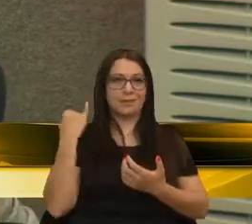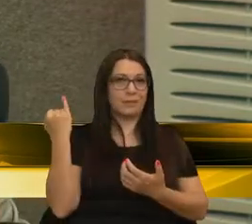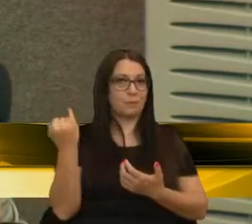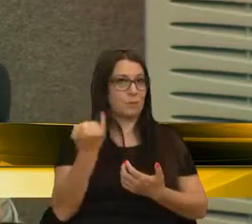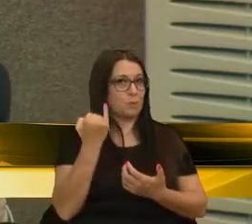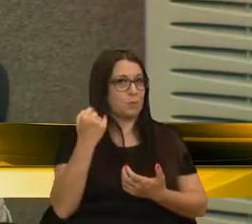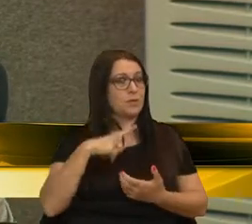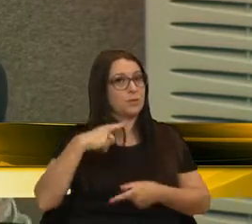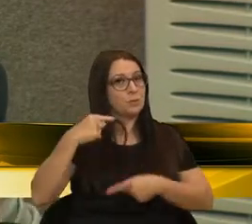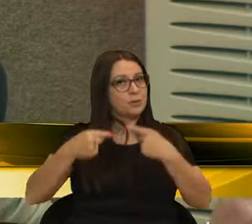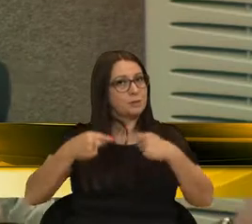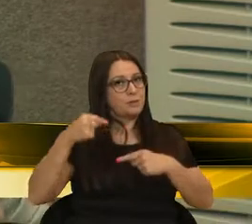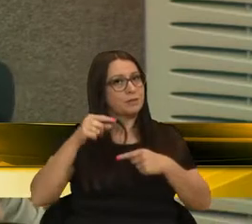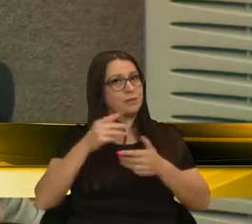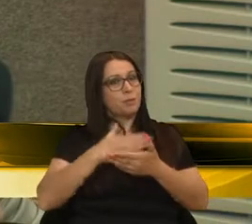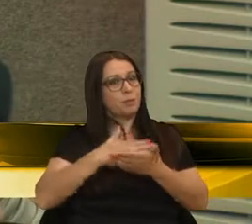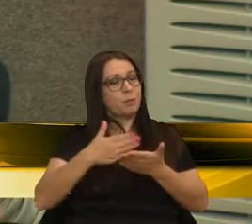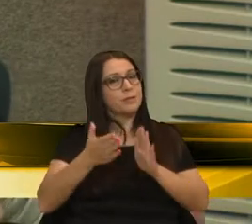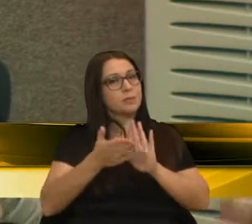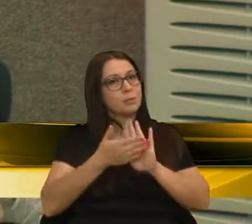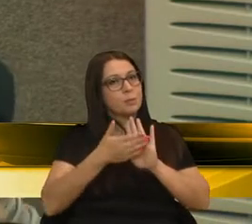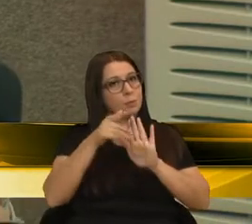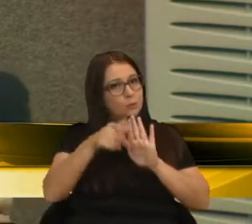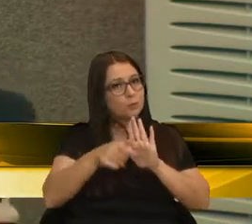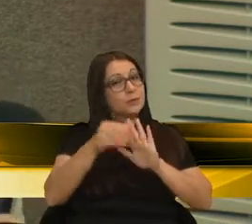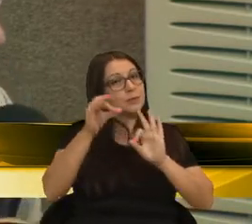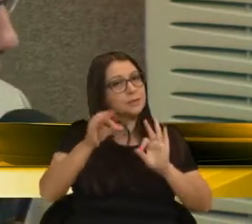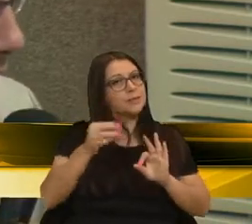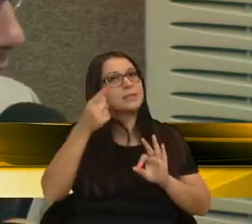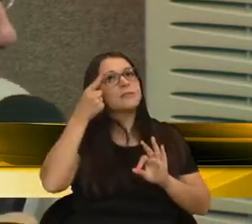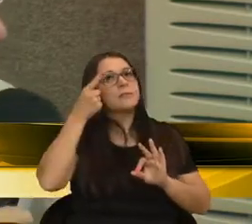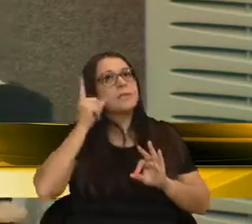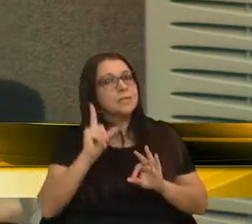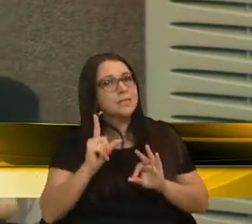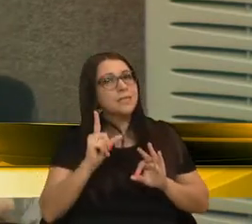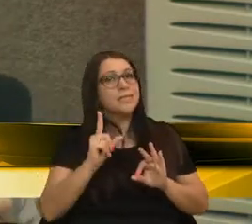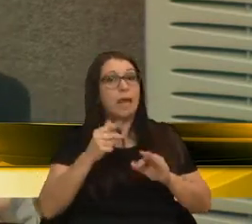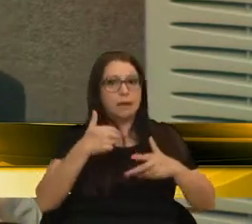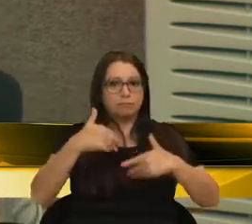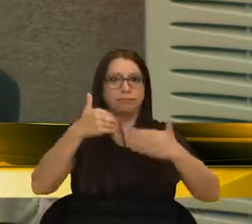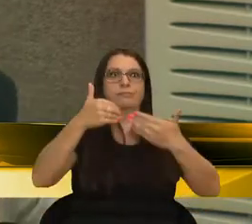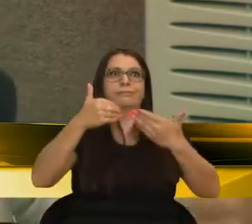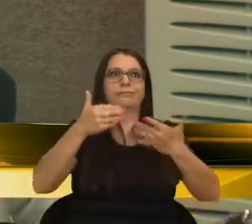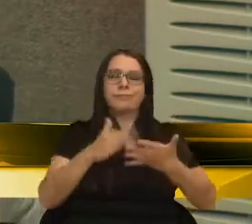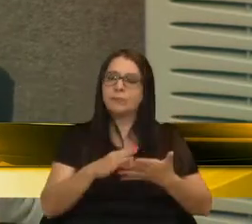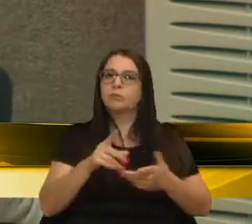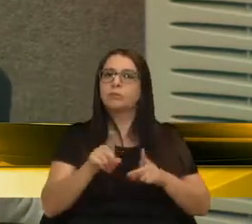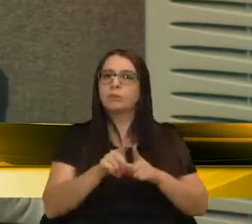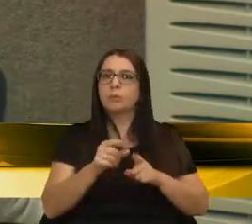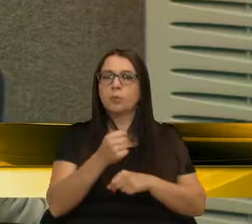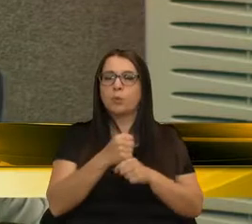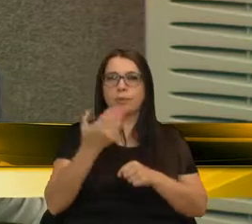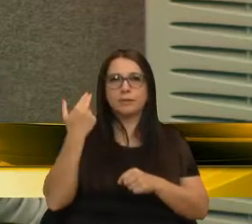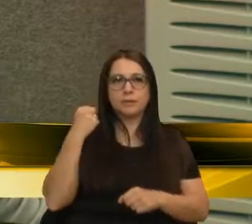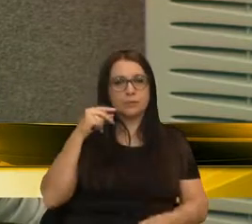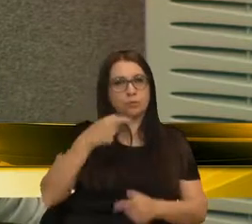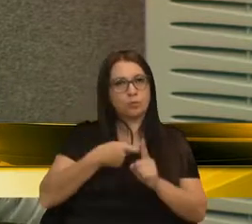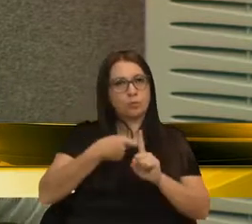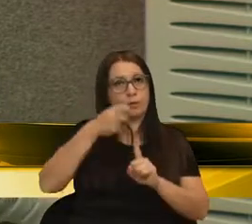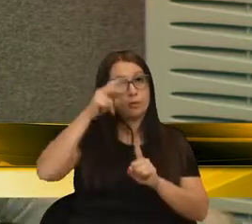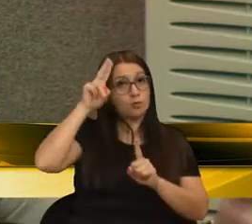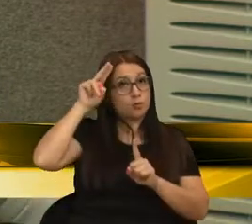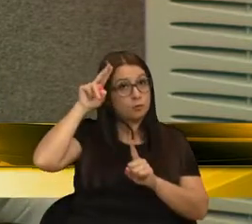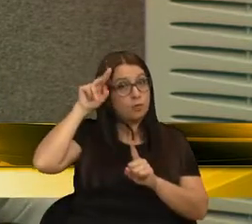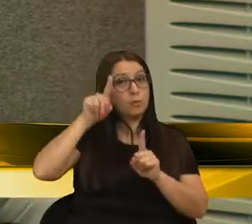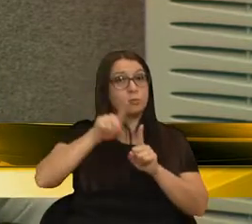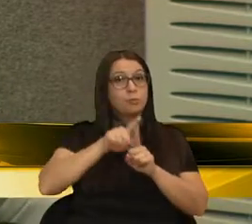tem esse debate que a senhora começa a propor aqui agora, e eu tenho certeza que vai ganhar corpo. Inclusive, eu sugeri no ano passado, em abril, a